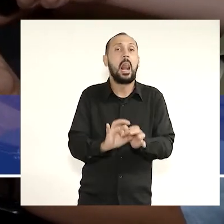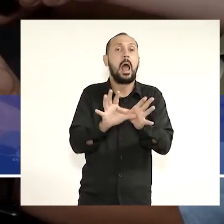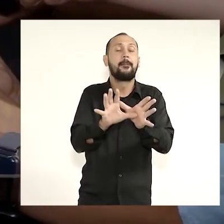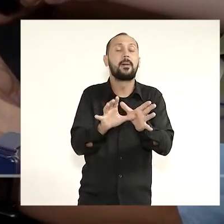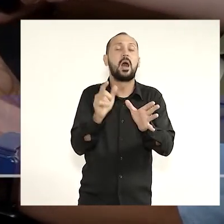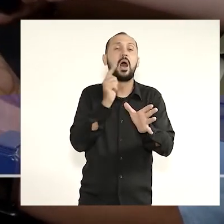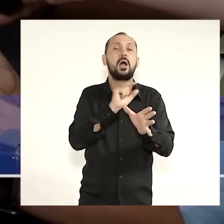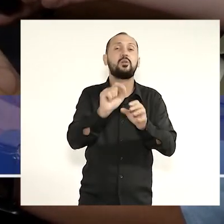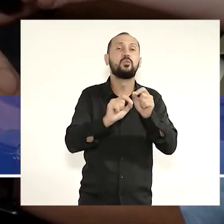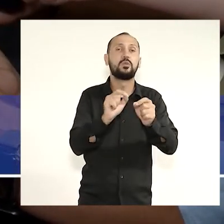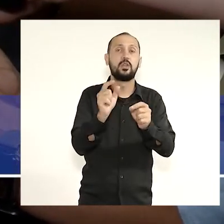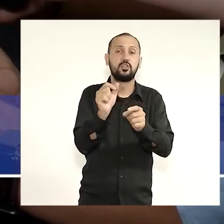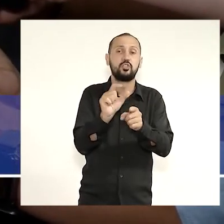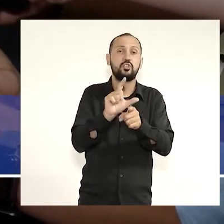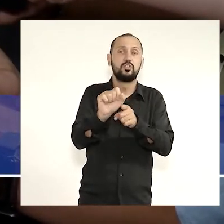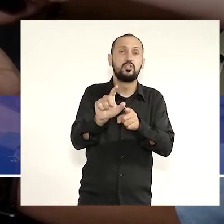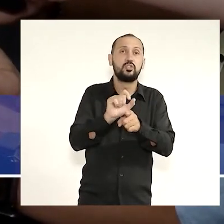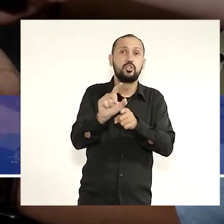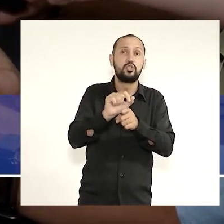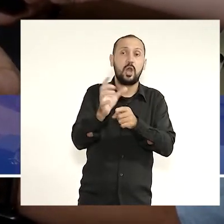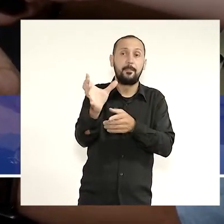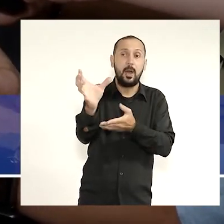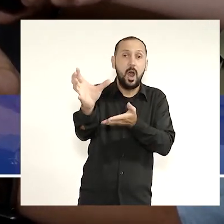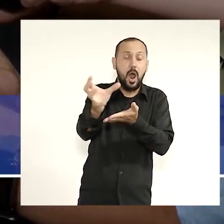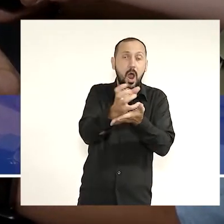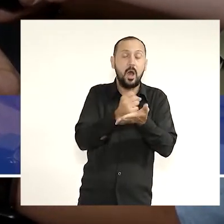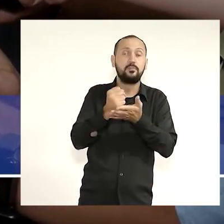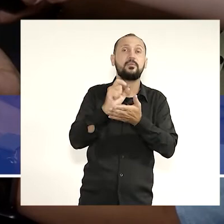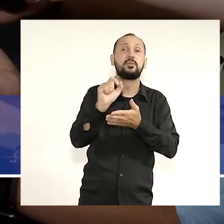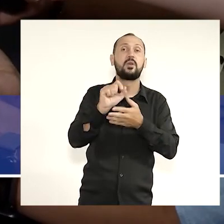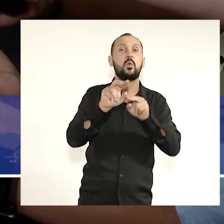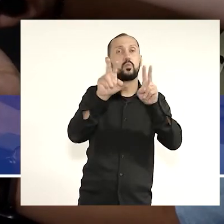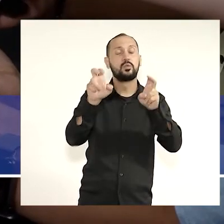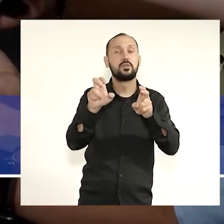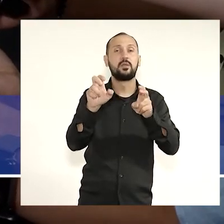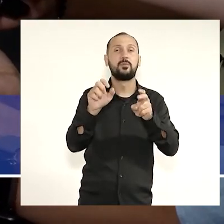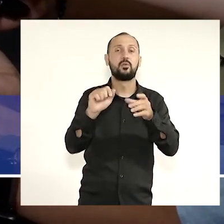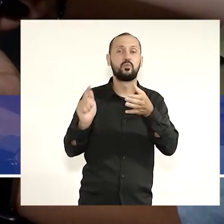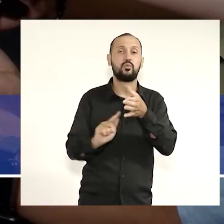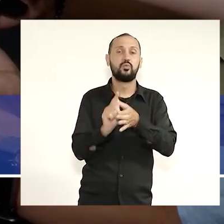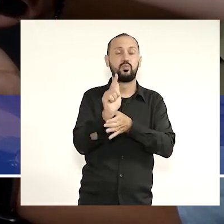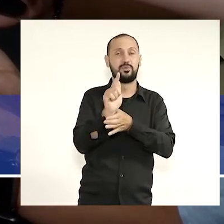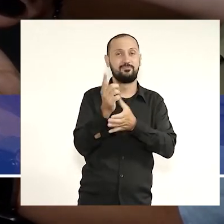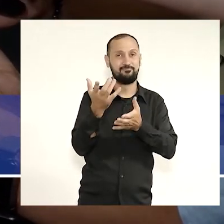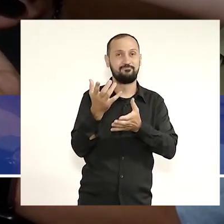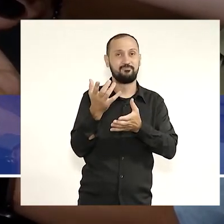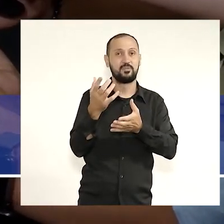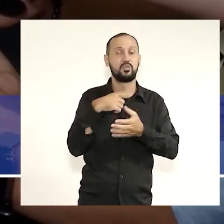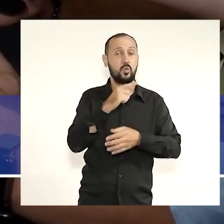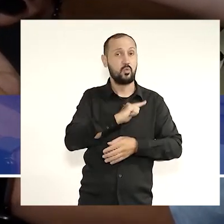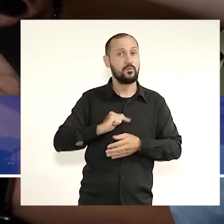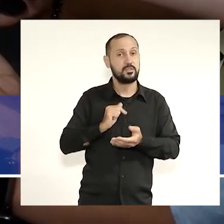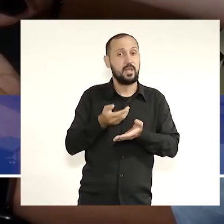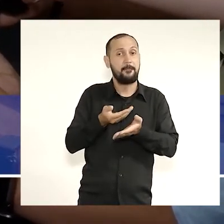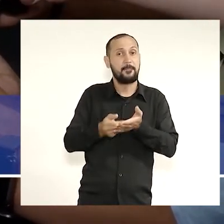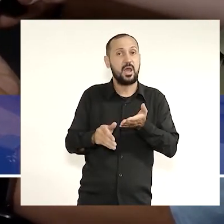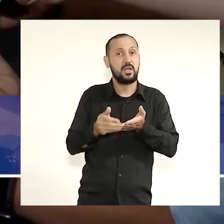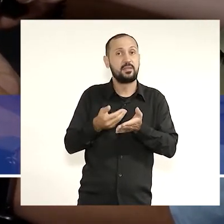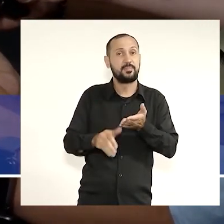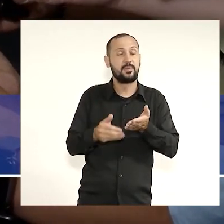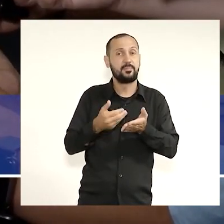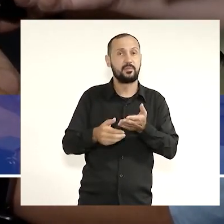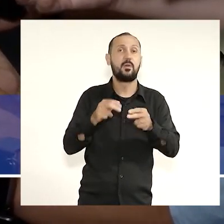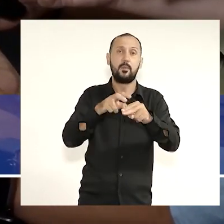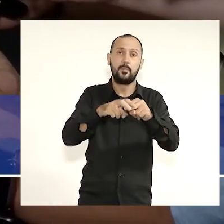ficar liberado de uma receita que nos faz muita falta, que é a receita do gás, que cada vez mais o governo tem perdido